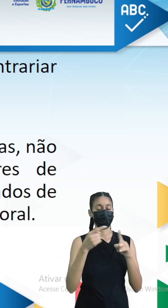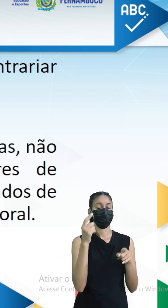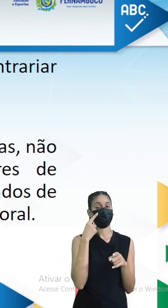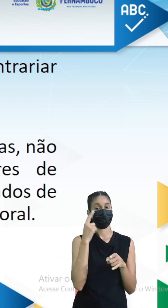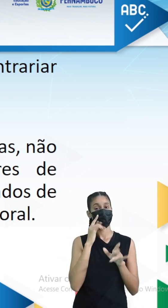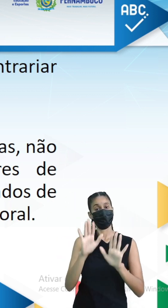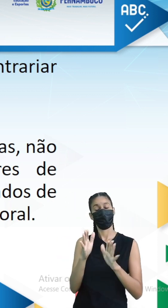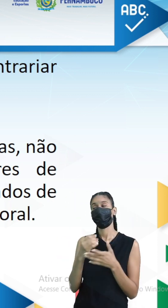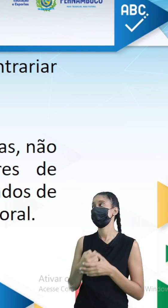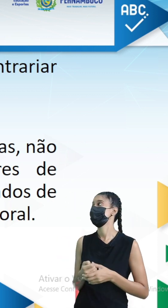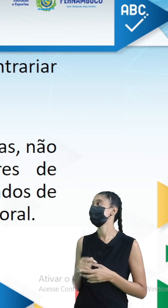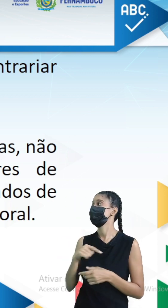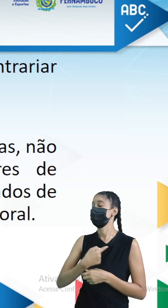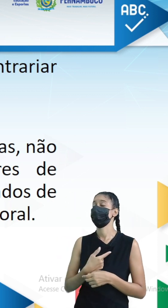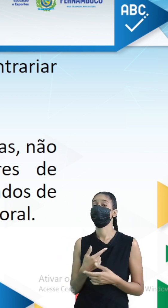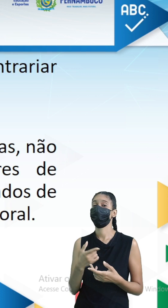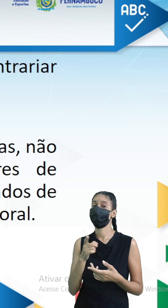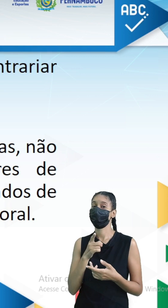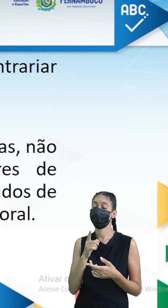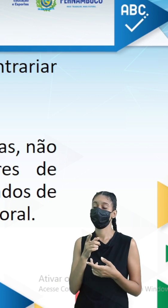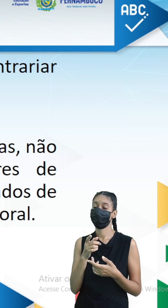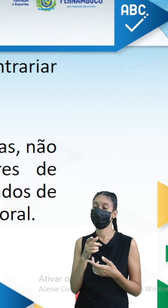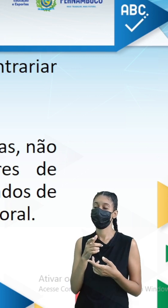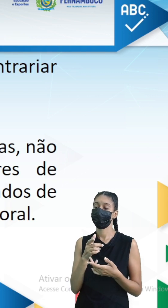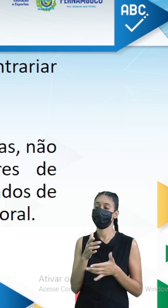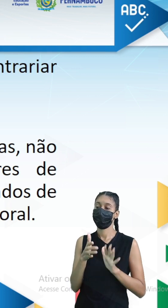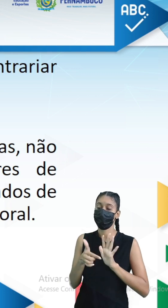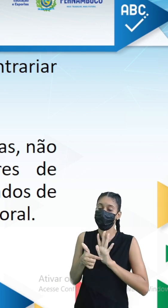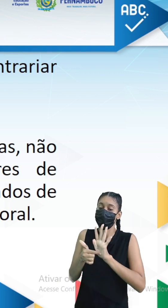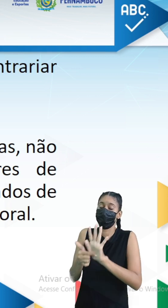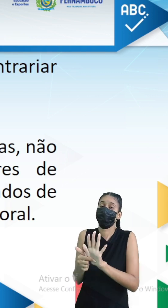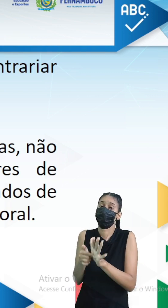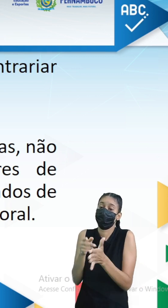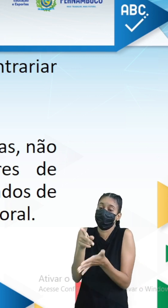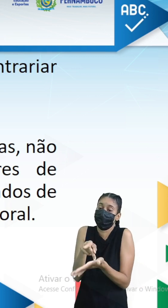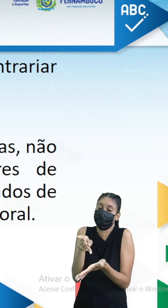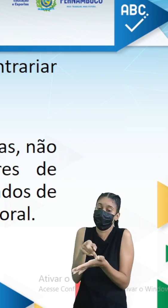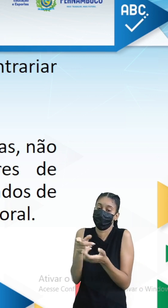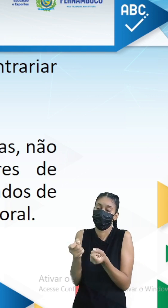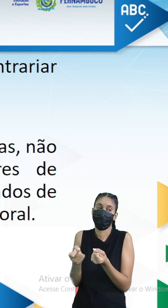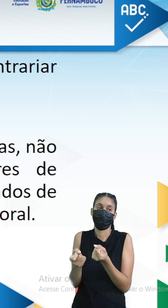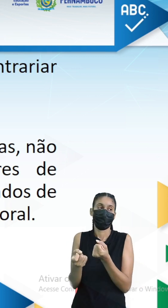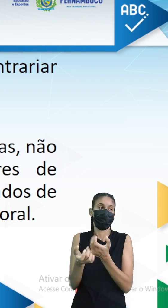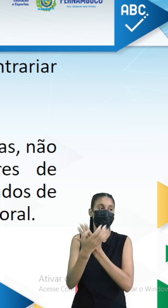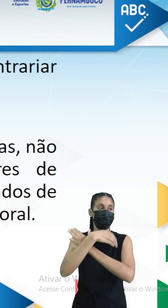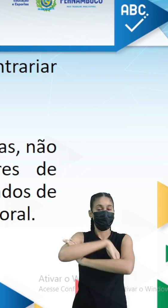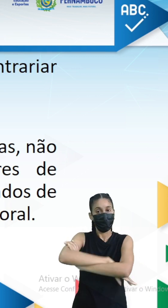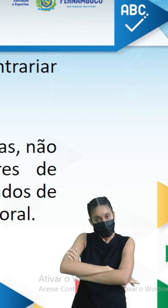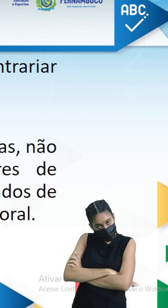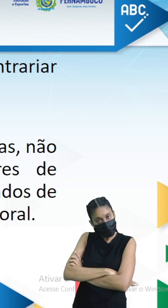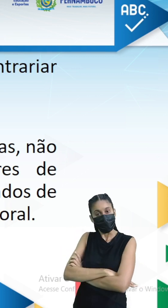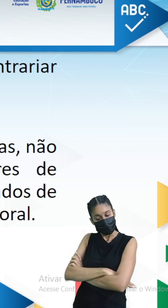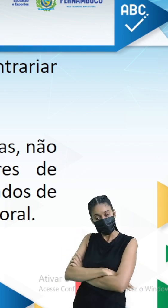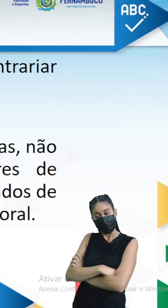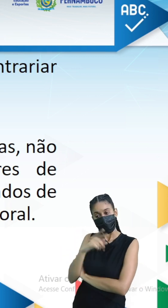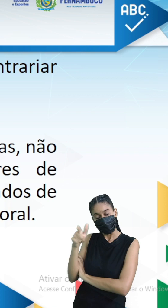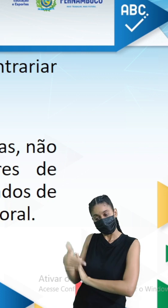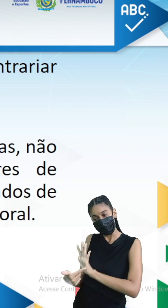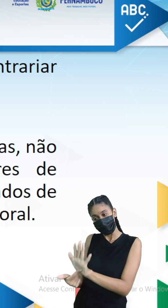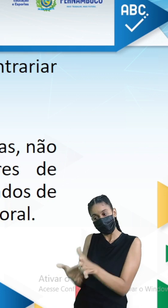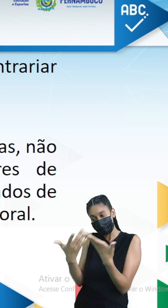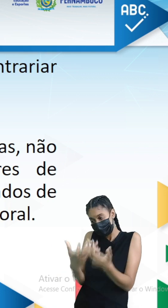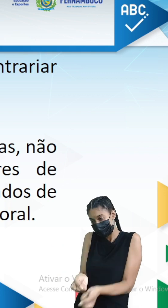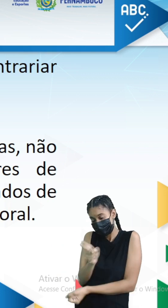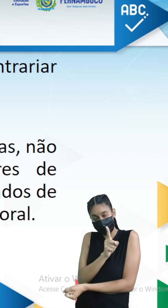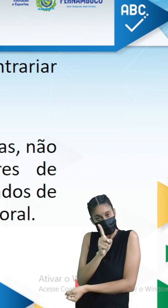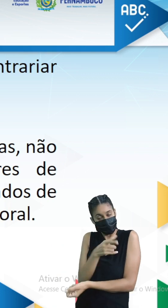né, nós resistimos a apontar realmente se está com o braço cruzado, você está indicando reprovação